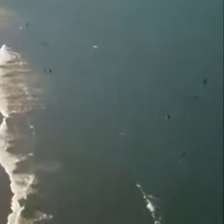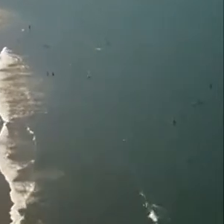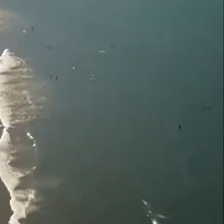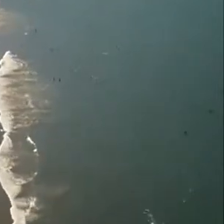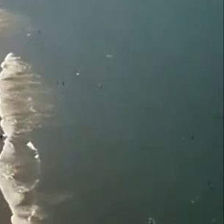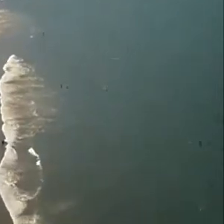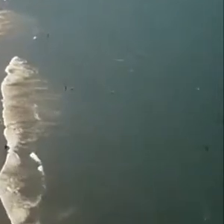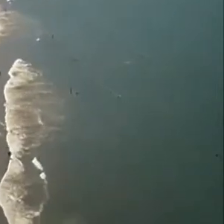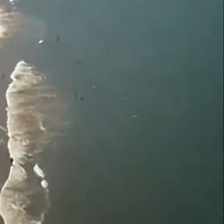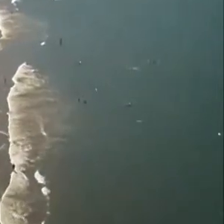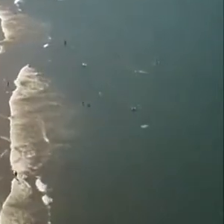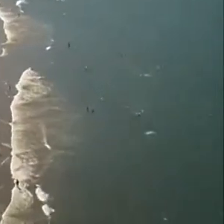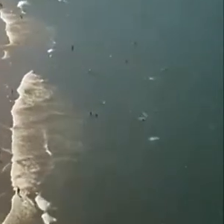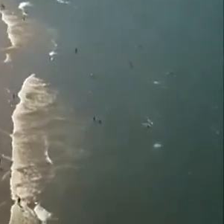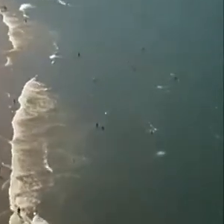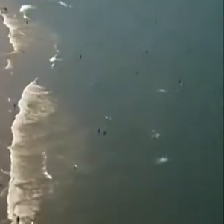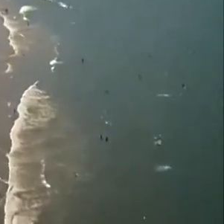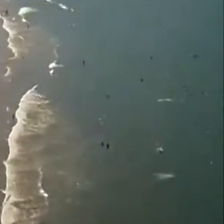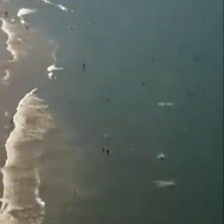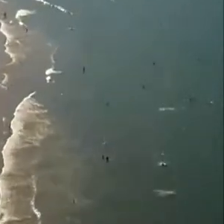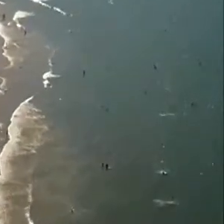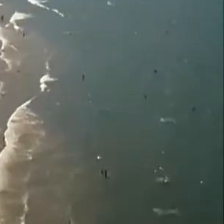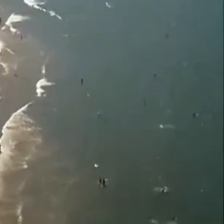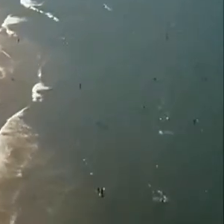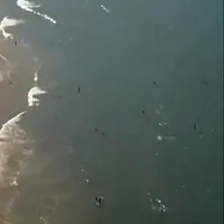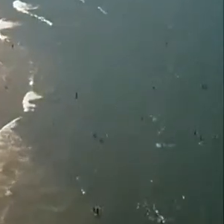sempre um prazer e